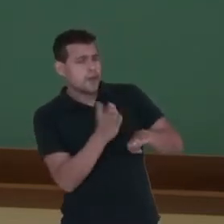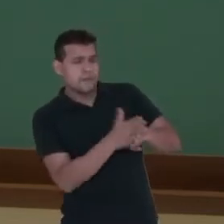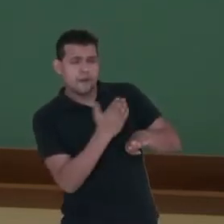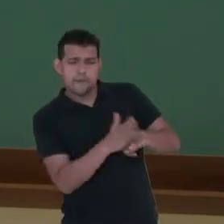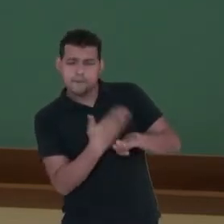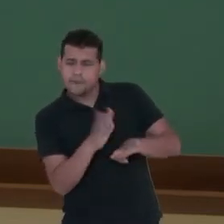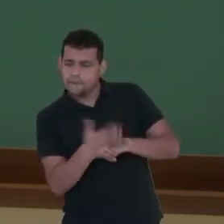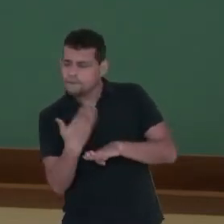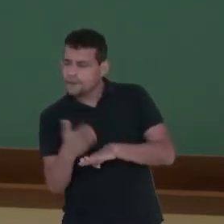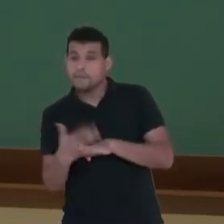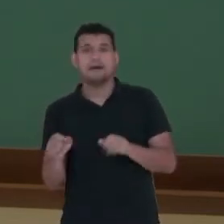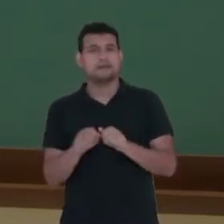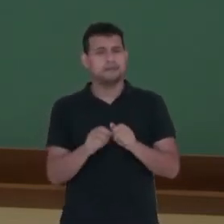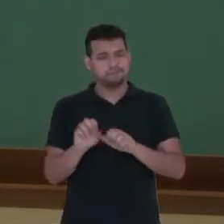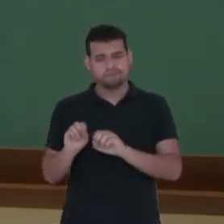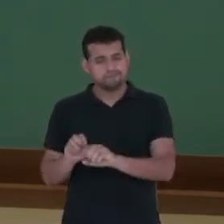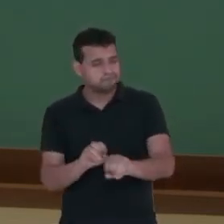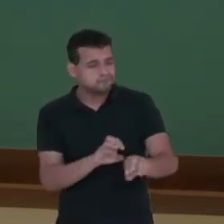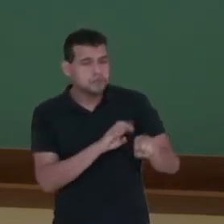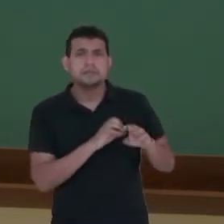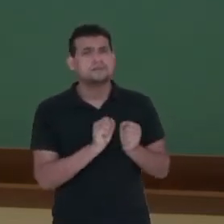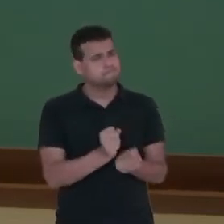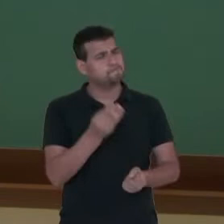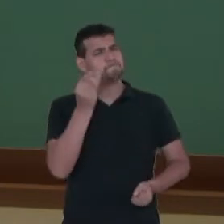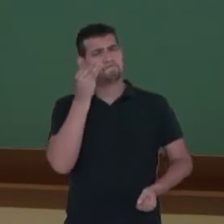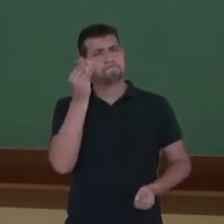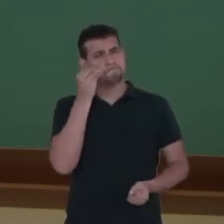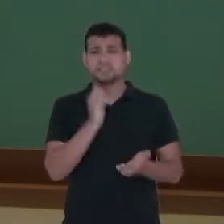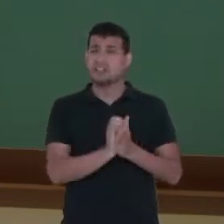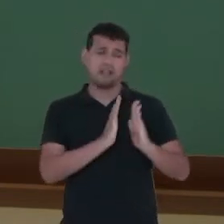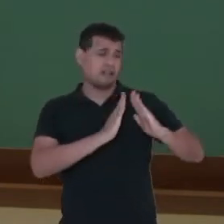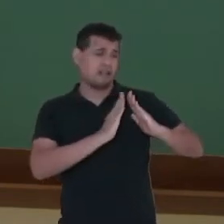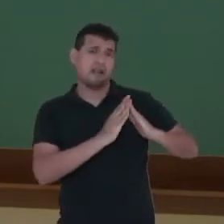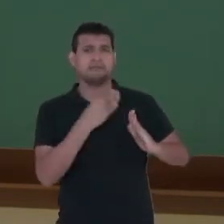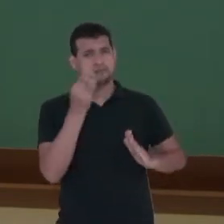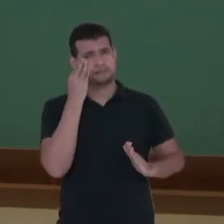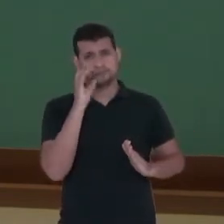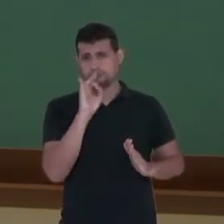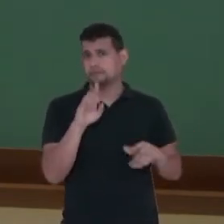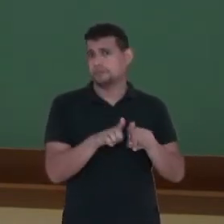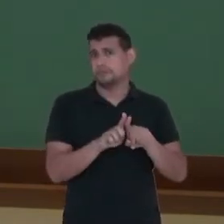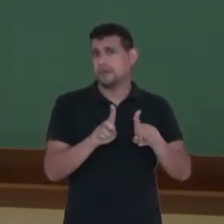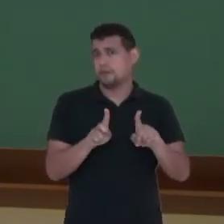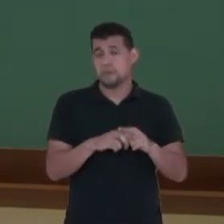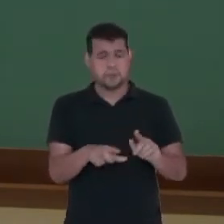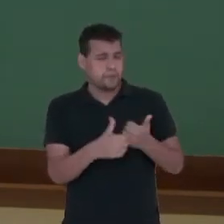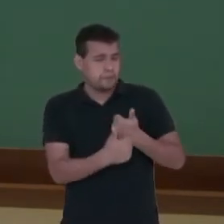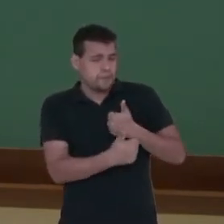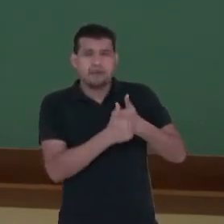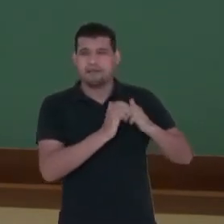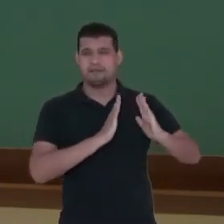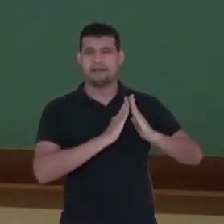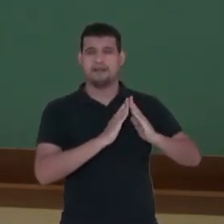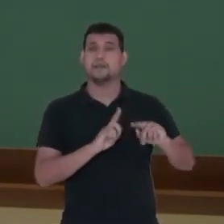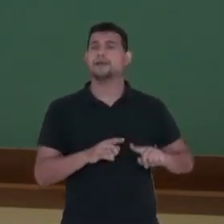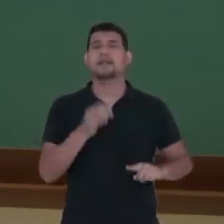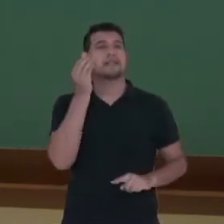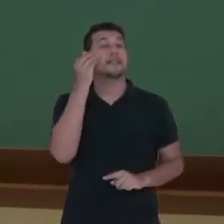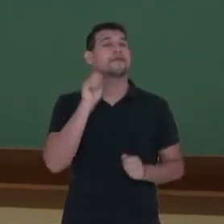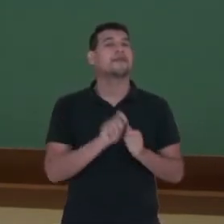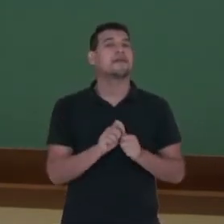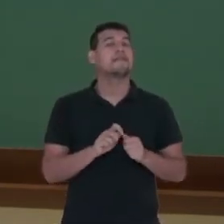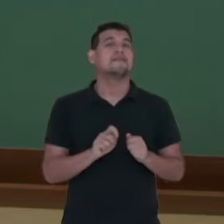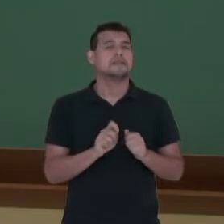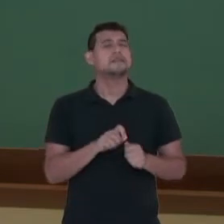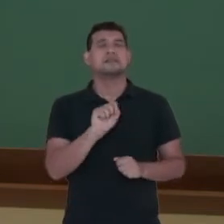praticar, tentar fazer o treinamento mesmo ali caseiro, né, em casa, ali próximo à sua casa, tentando